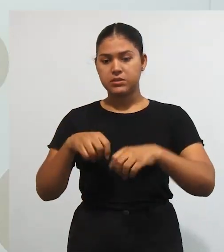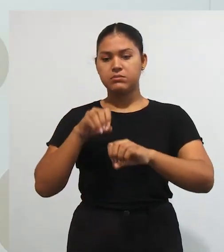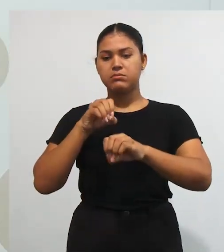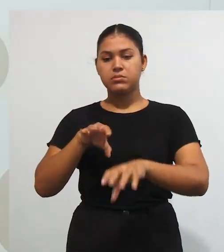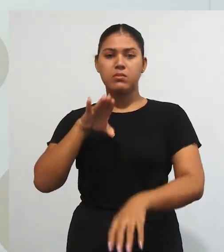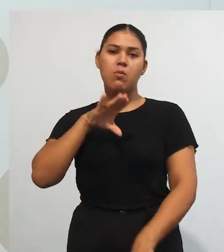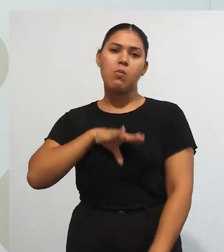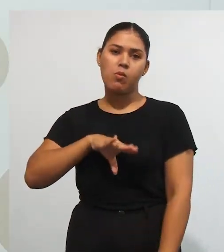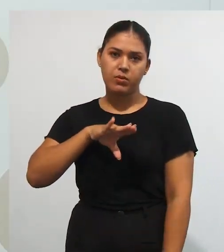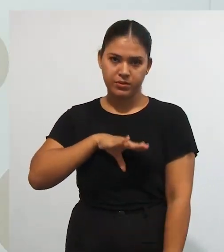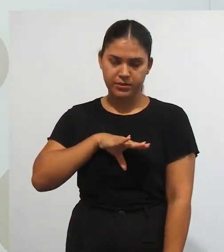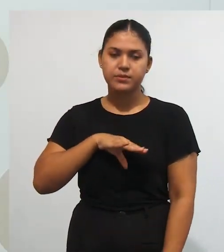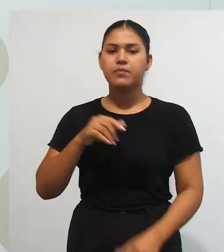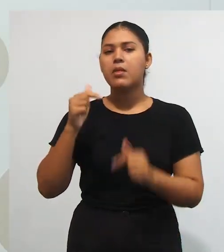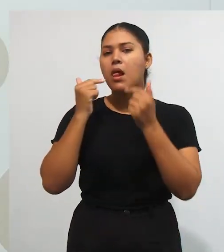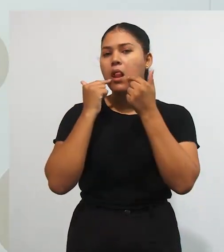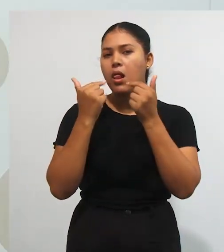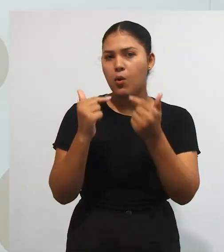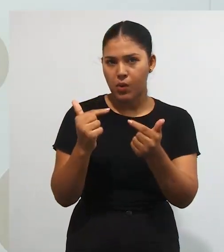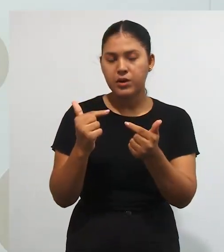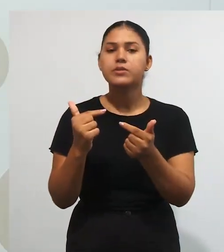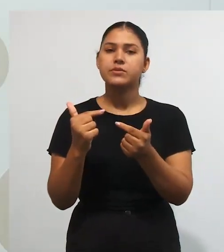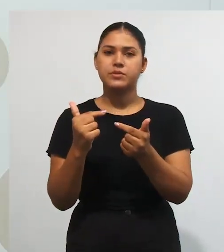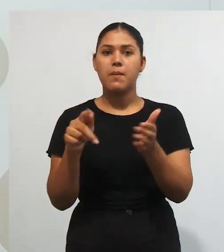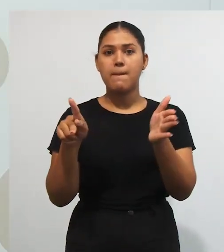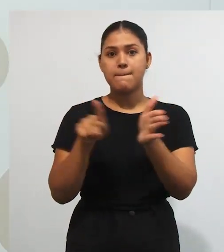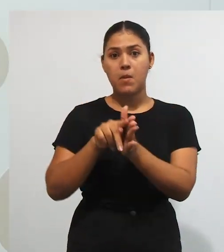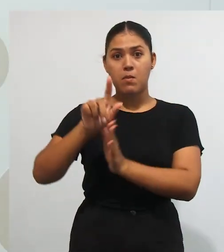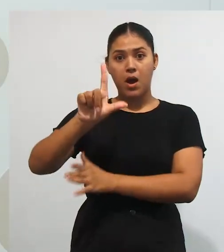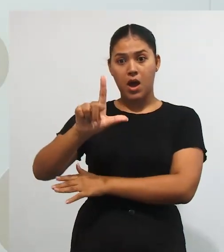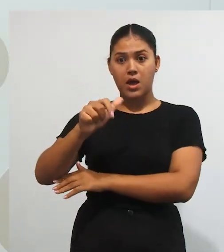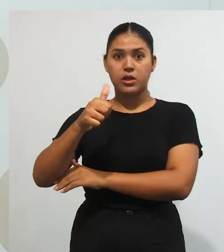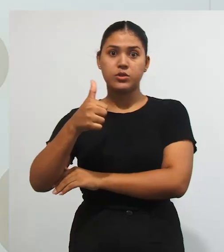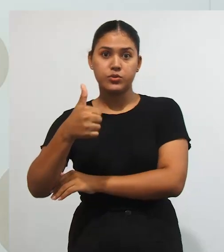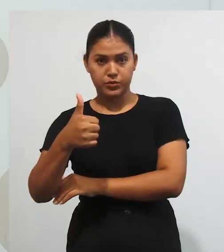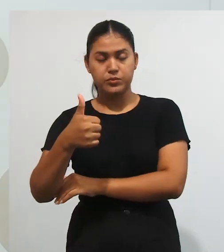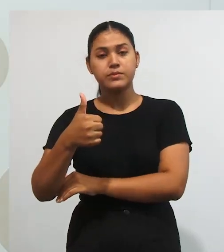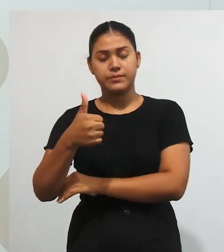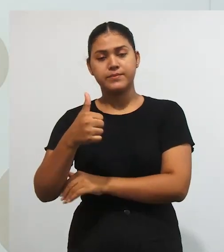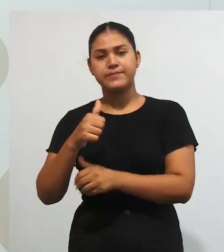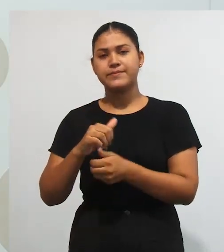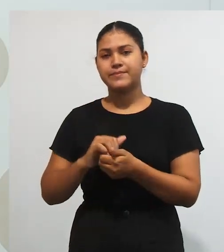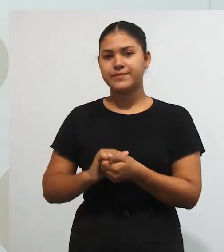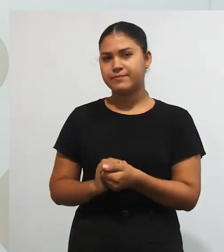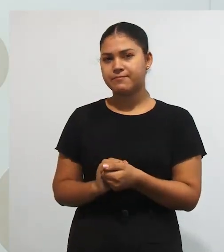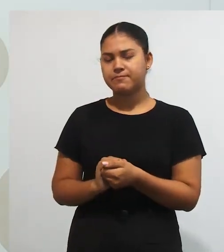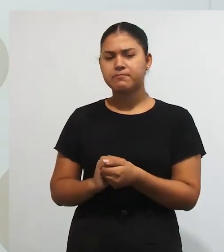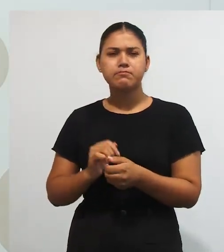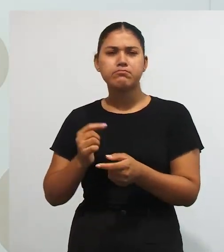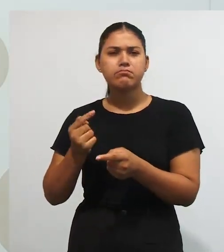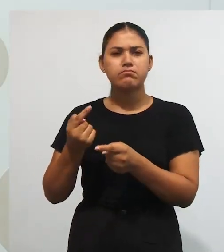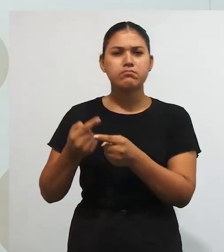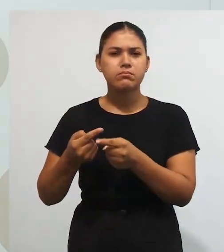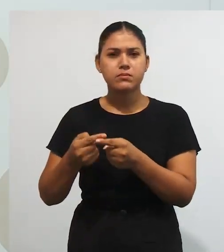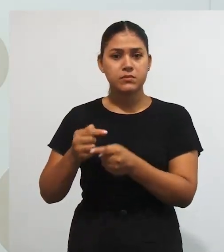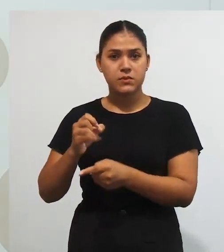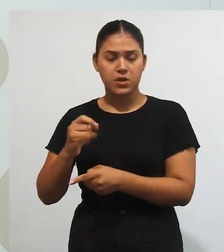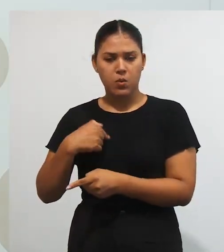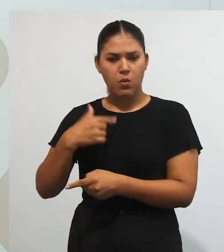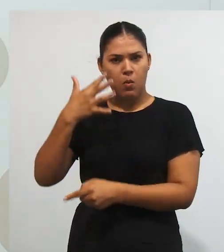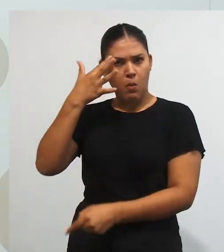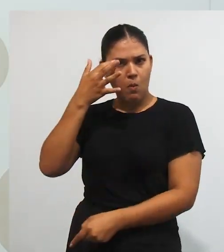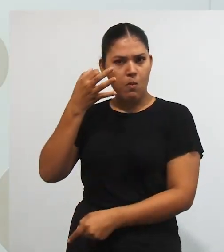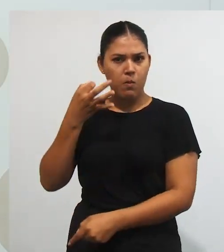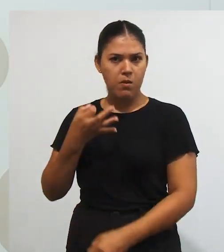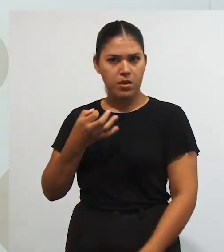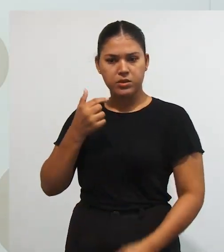linguagem, a linguagem materna, no nosso caso aqui que nós estamos discutindo. Por quê? Porque se eu entendo a linguagem, por exemplo,